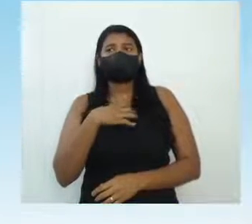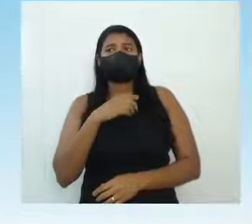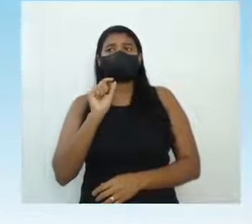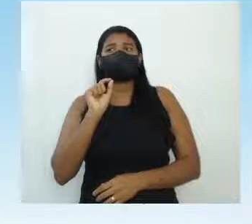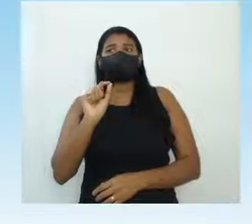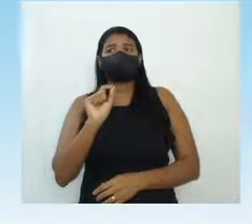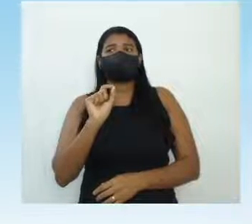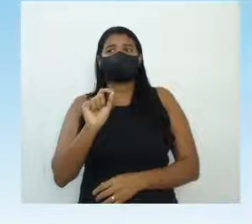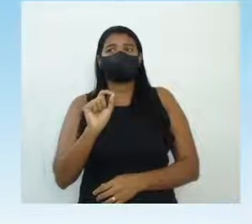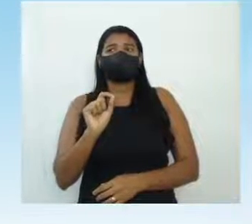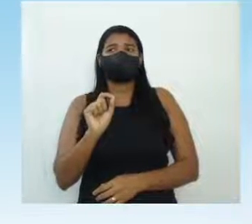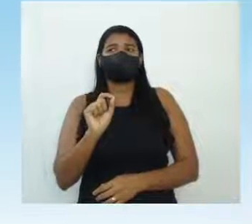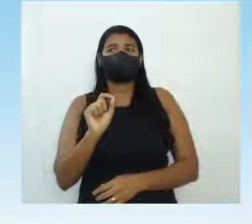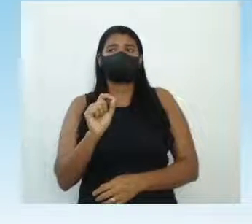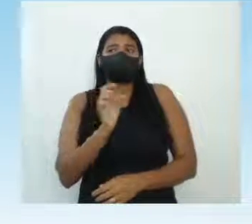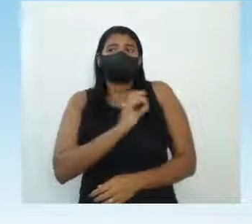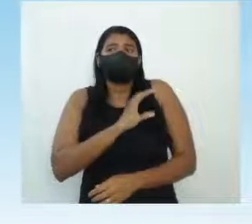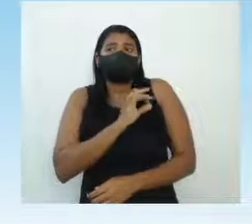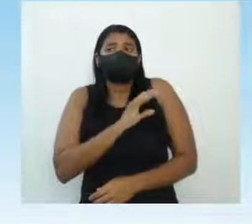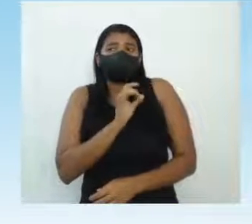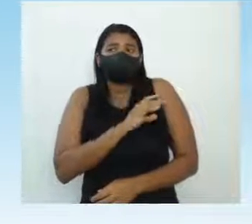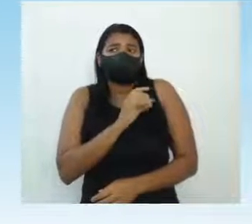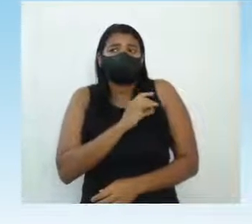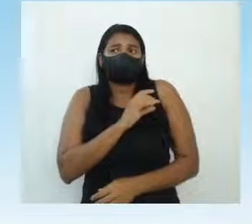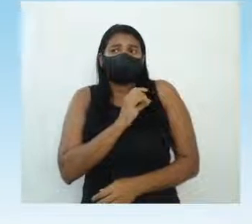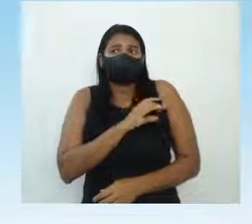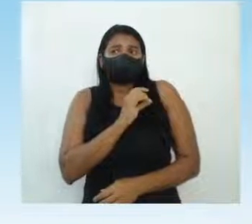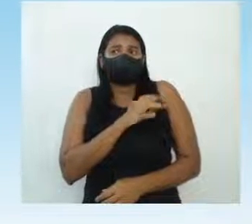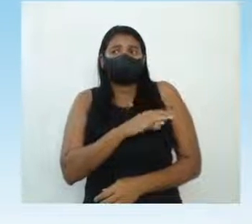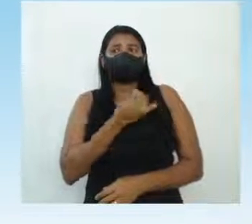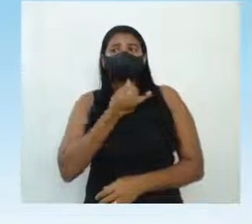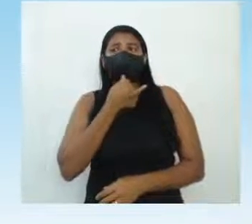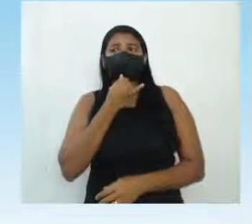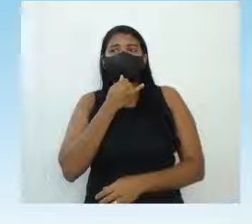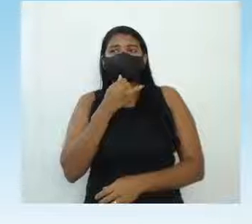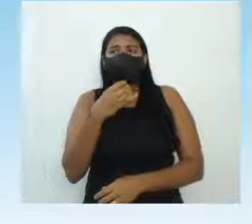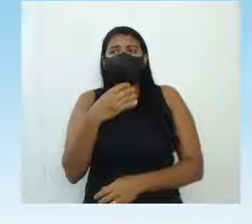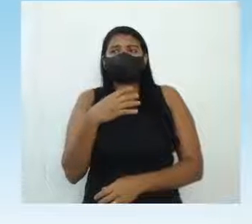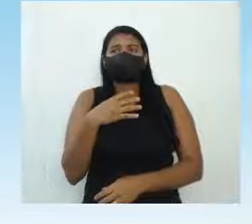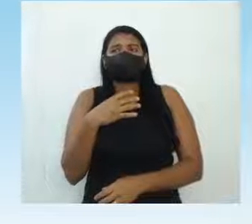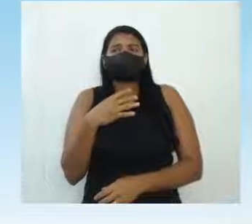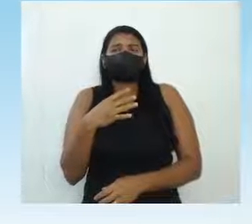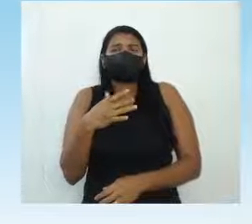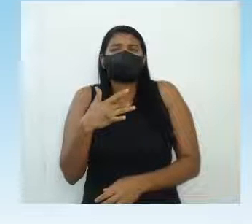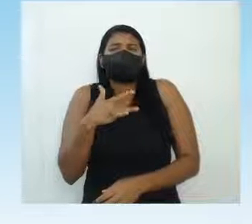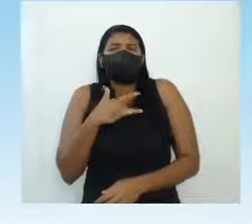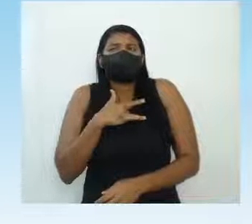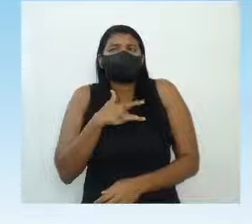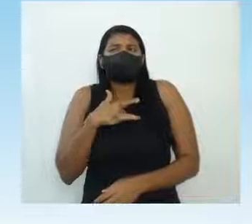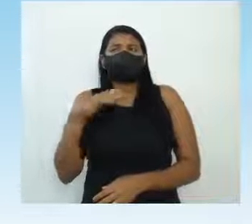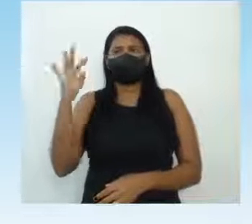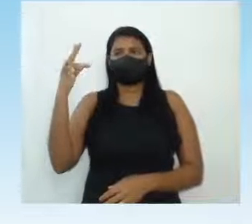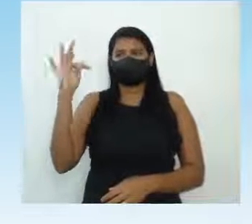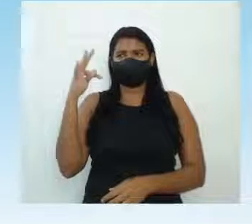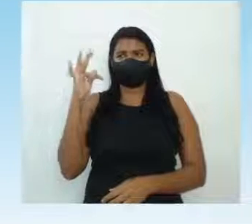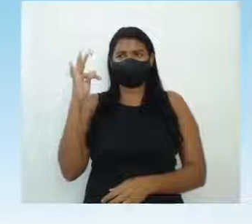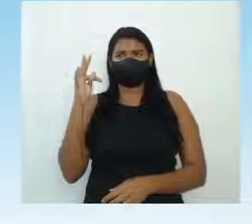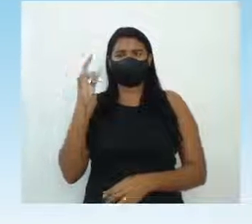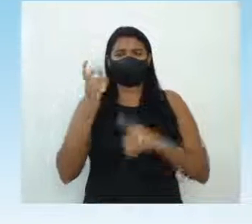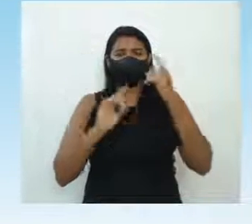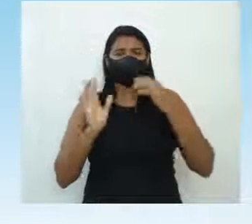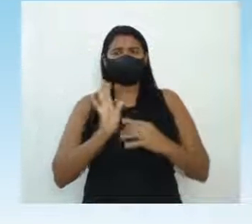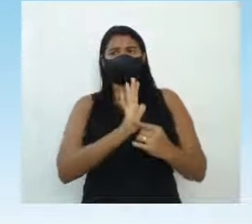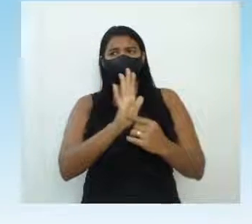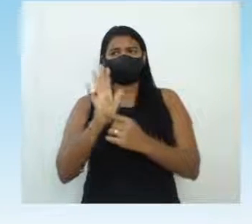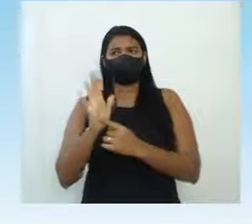que esteja com medo, né? Que esteja sentindo alguma dor. Então essa expressividade, que